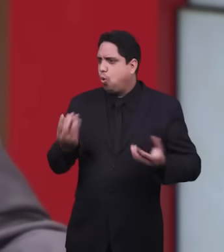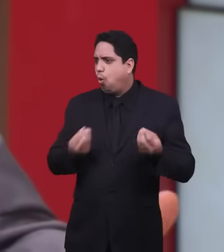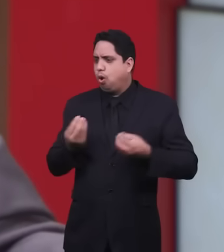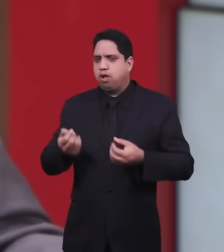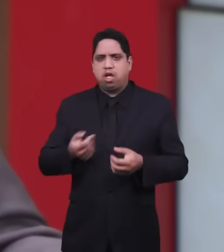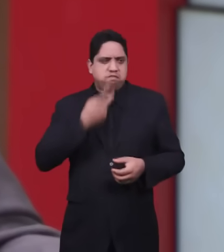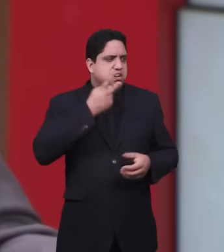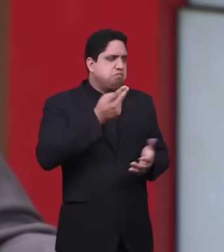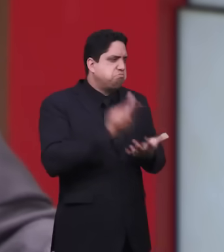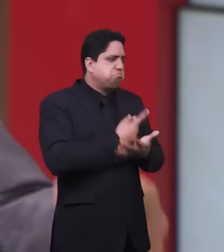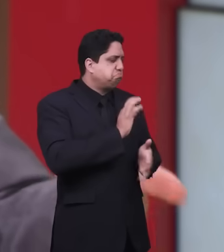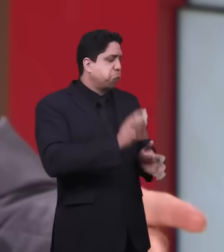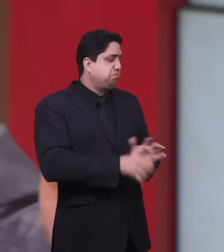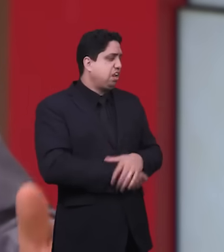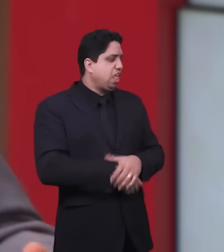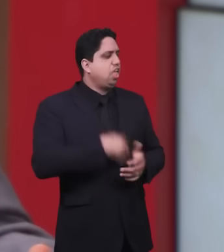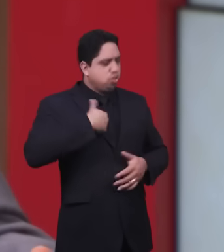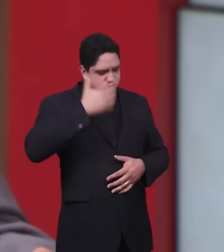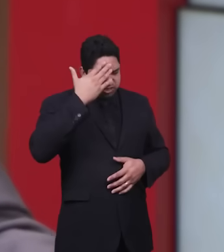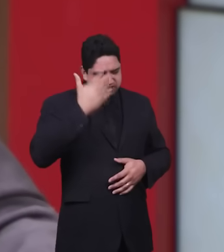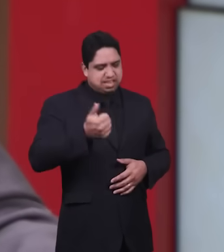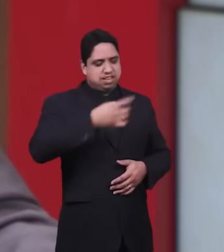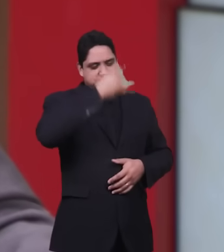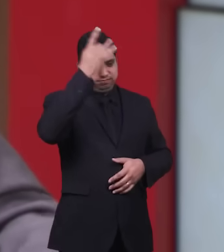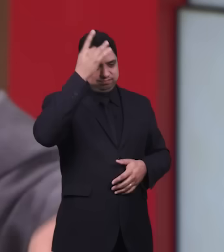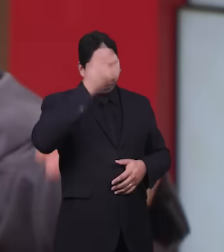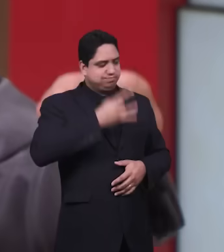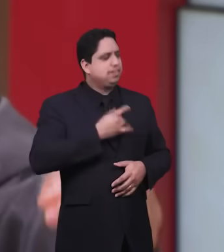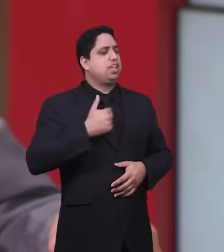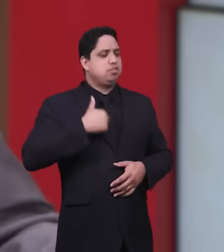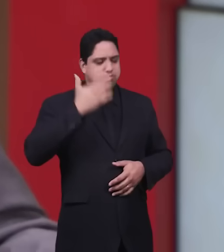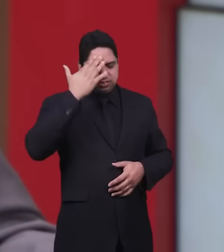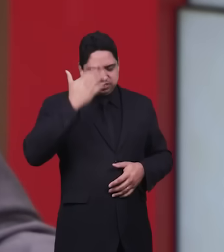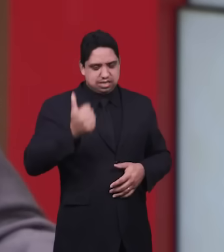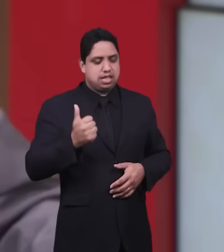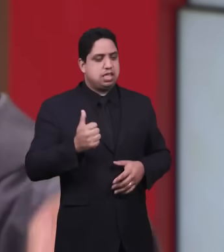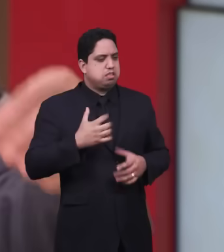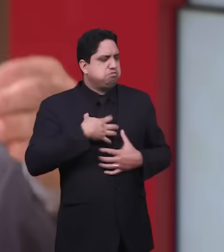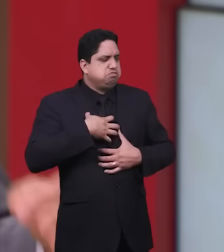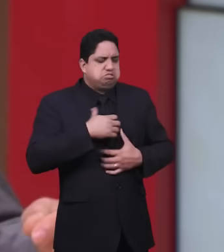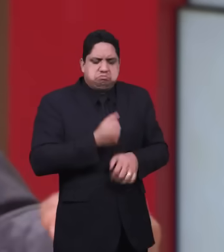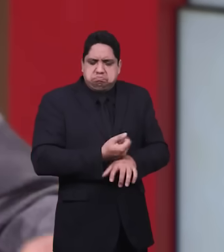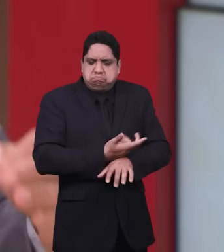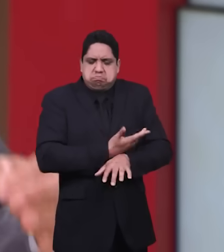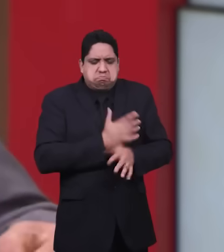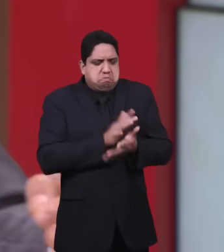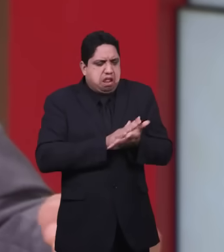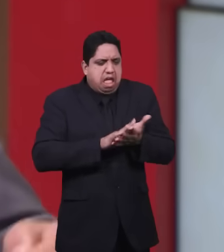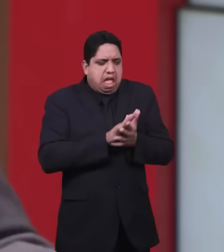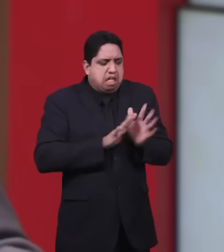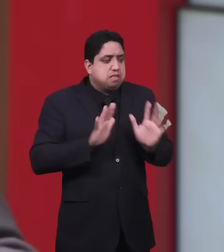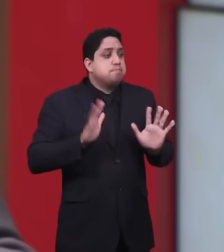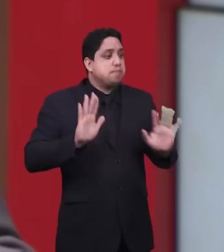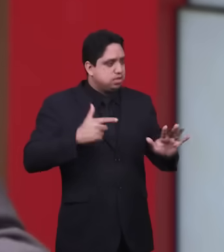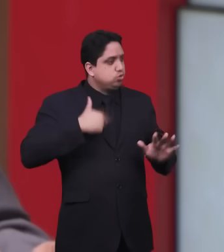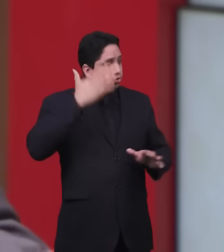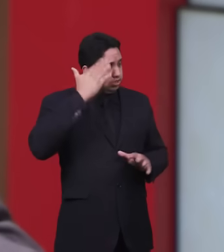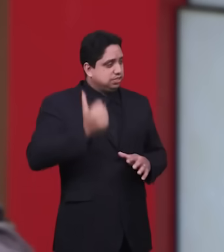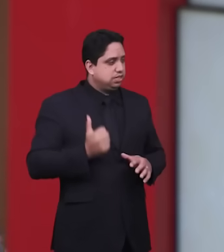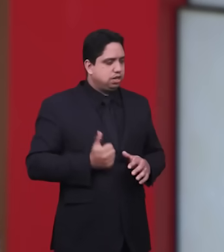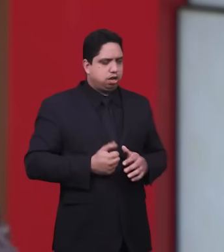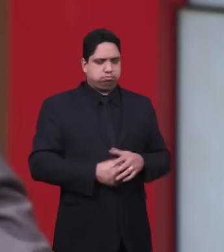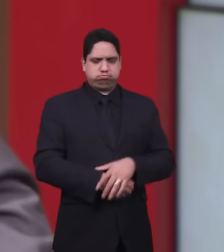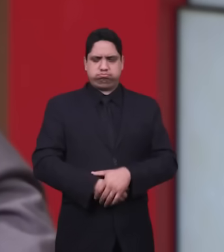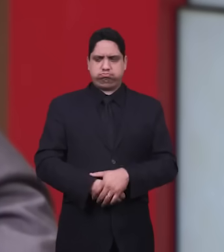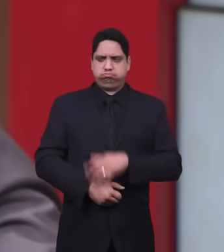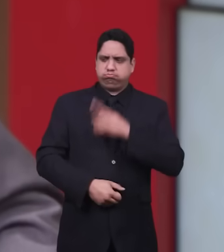sei que não aconteceu nada. Eu sei que eu fui batizado naquele dia. Eu sei que eu fui batizado. Não senti emoção nenhuma, senti nada, eu sei que fui batizado. É que eu